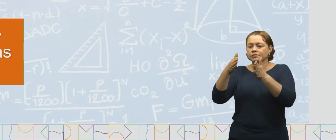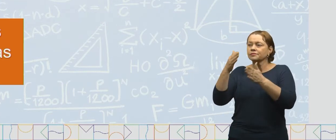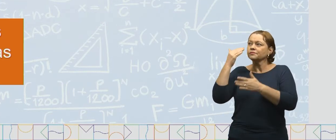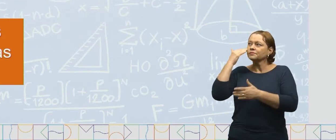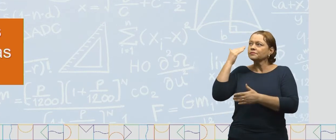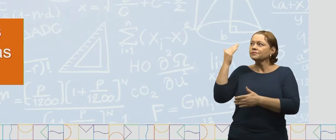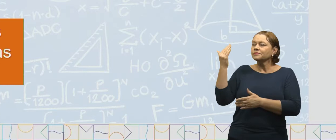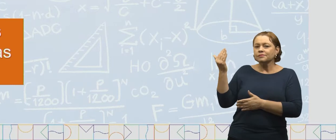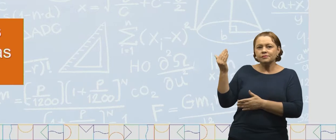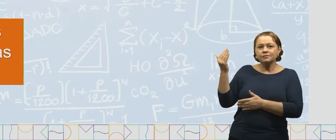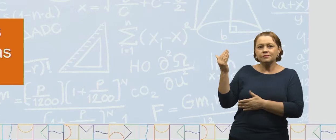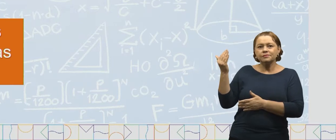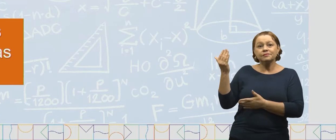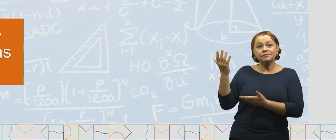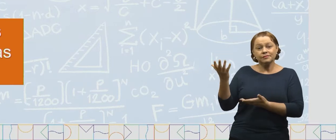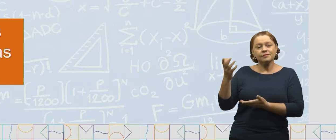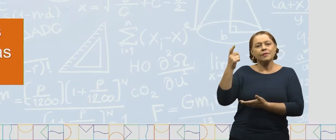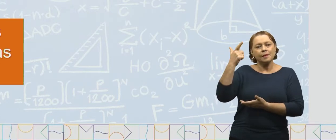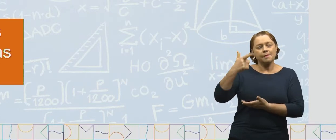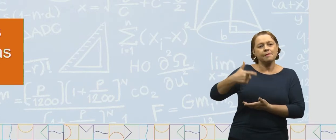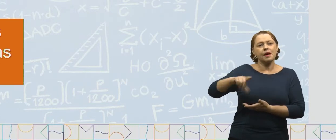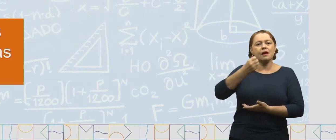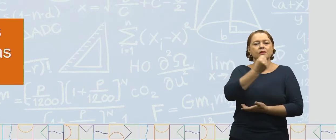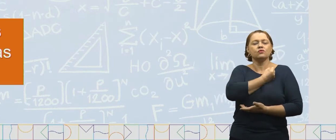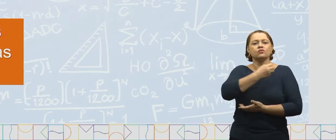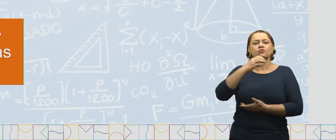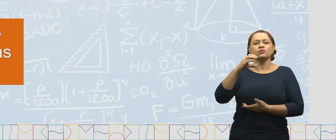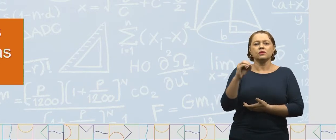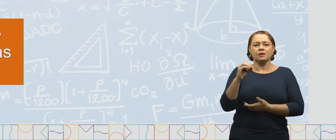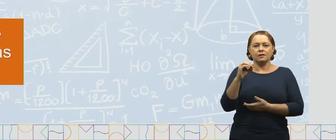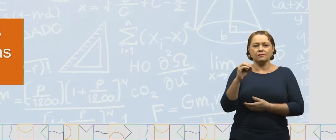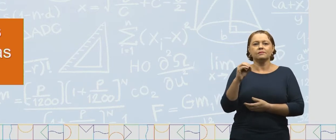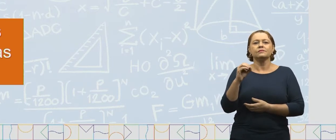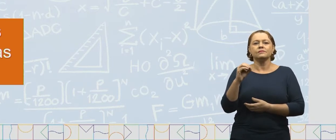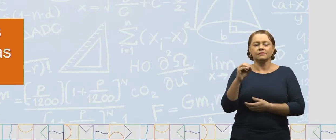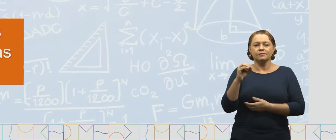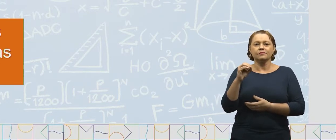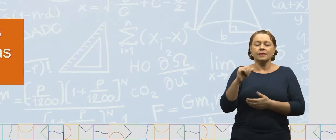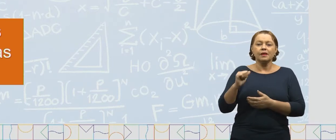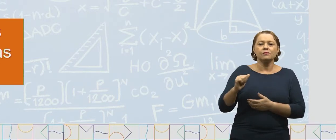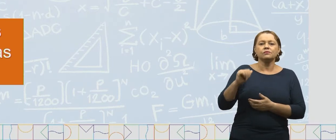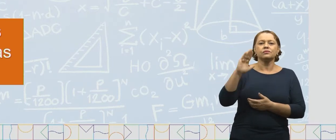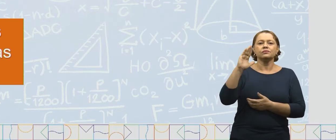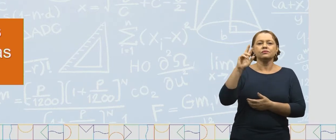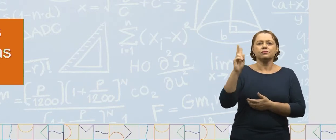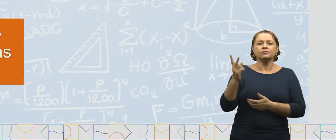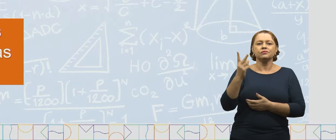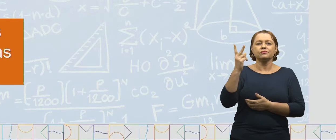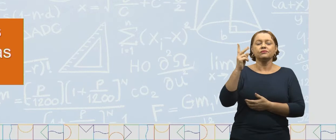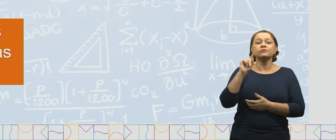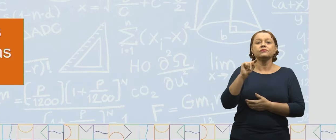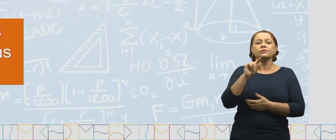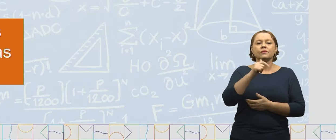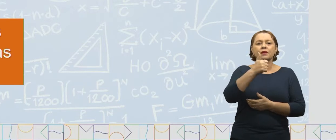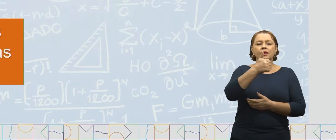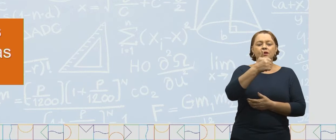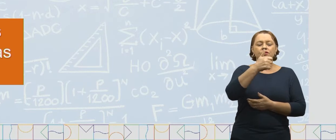decagramas para a unidade da grama, acrescentamos mais um zero, aumentando assim o seu valor para